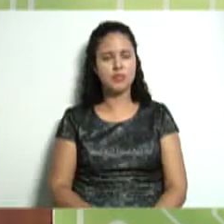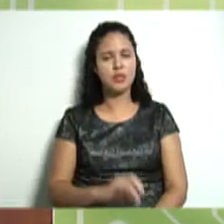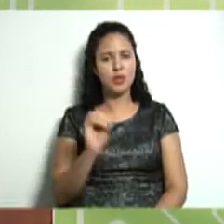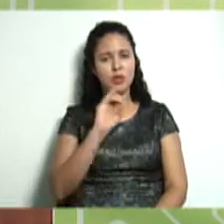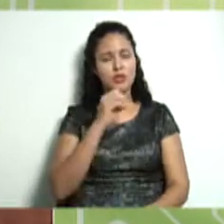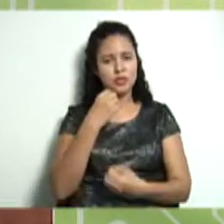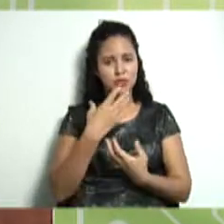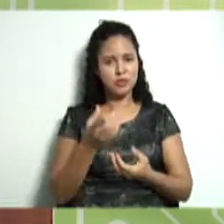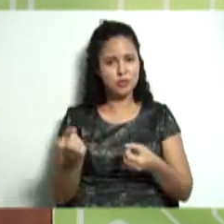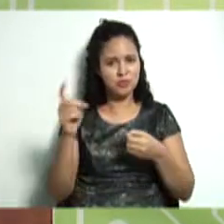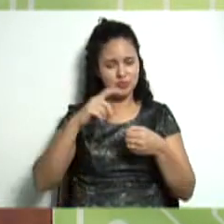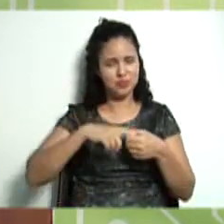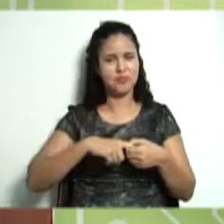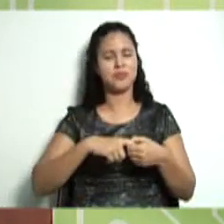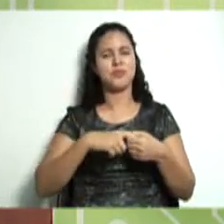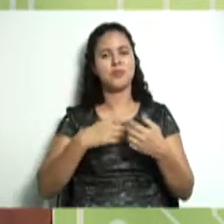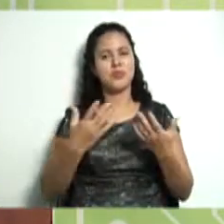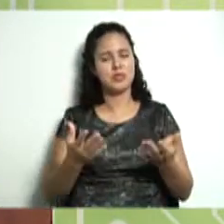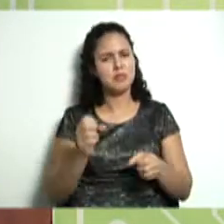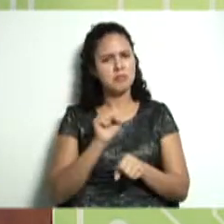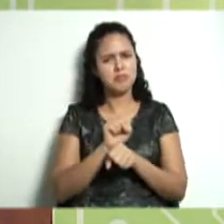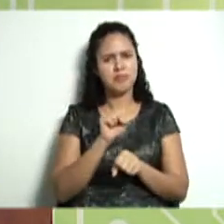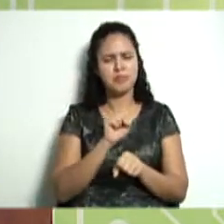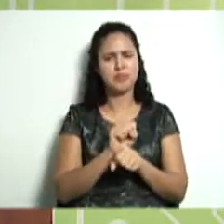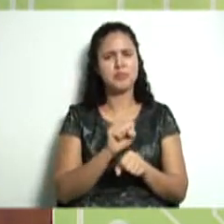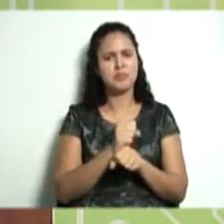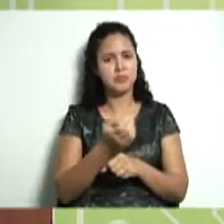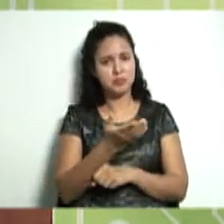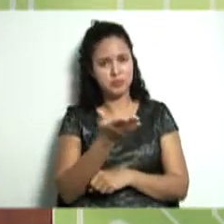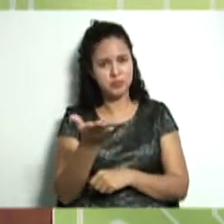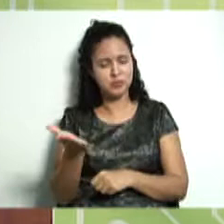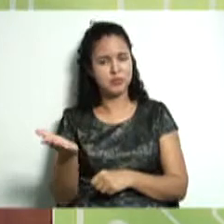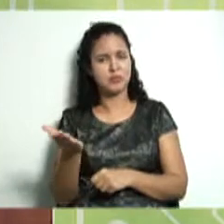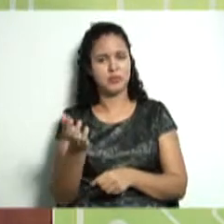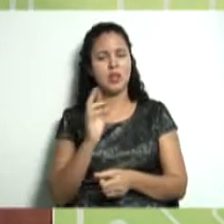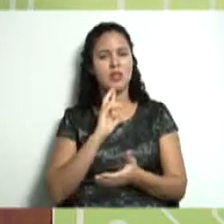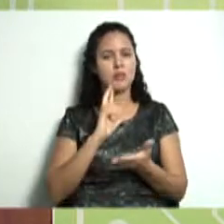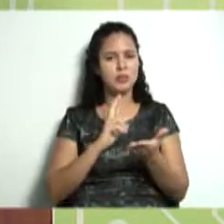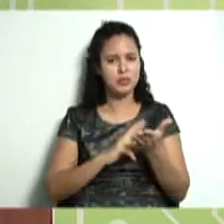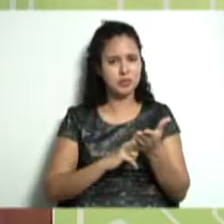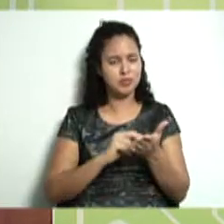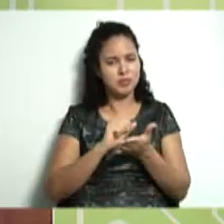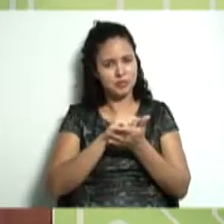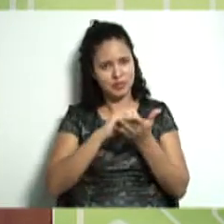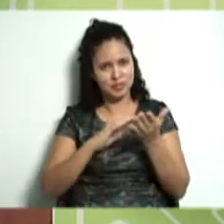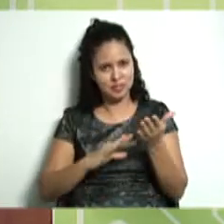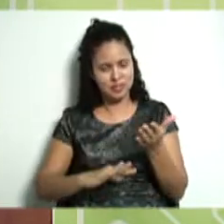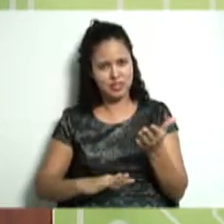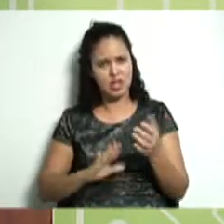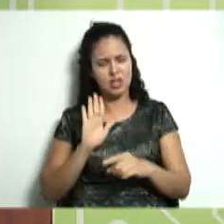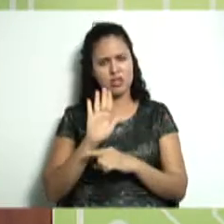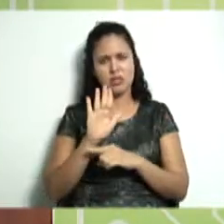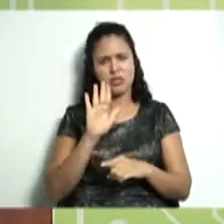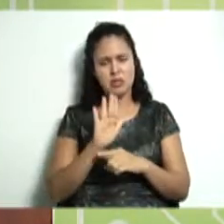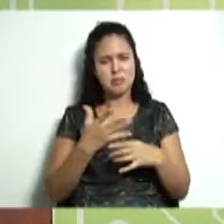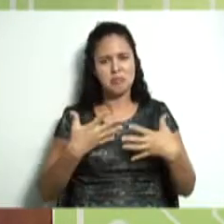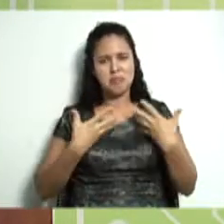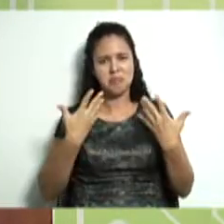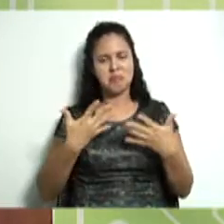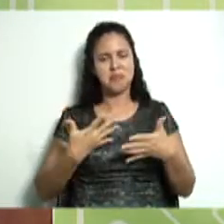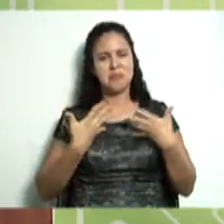Olá, estamos de volta. Espero que as atividades tenham sido muito inspiradoras aí, que vocês